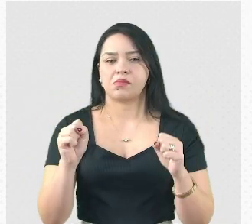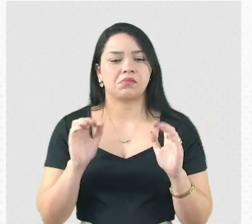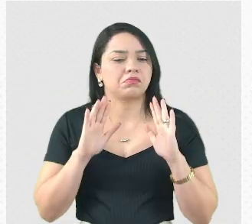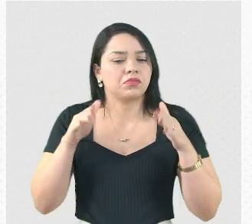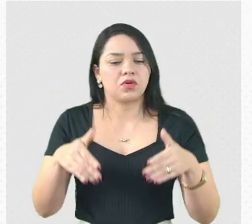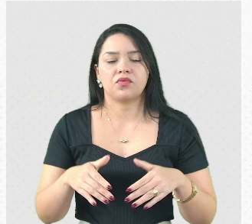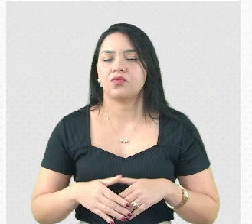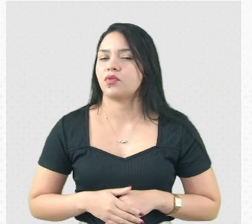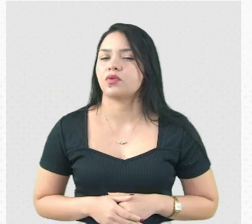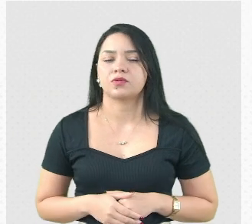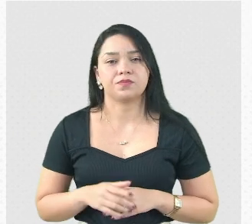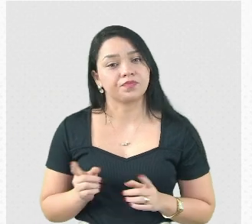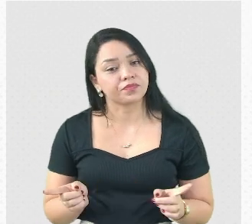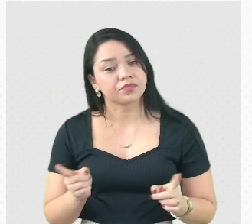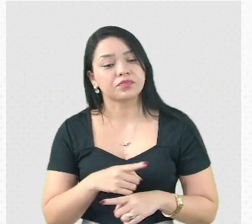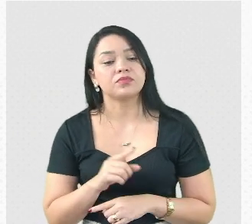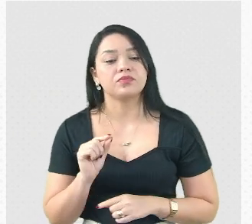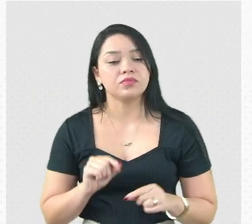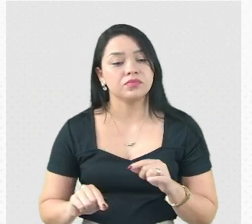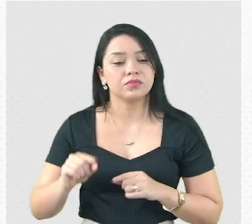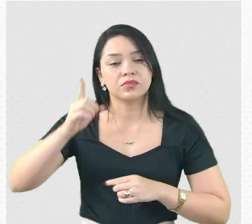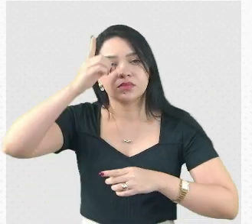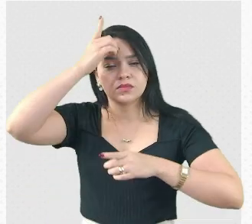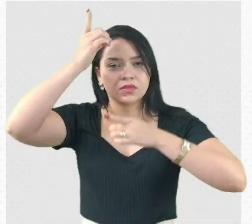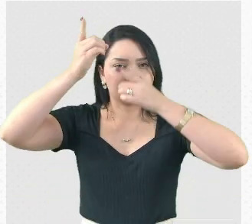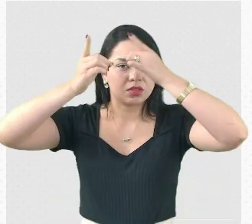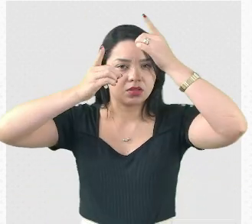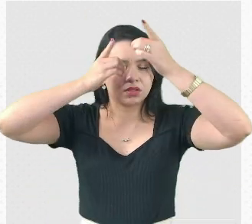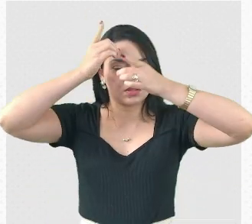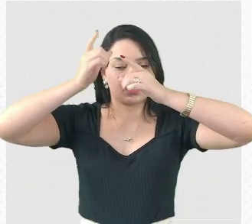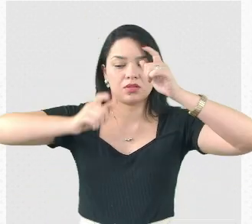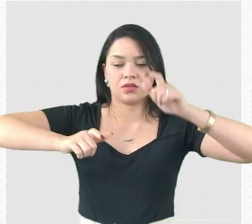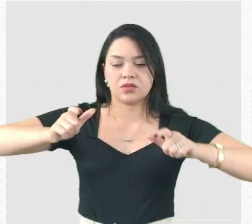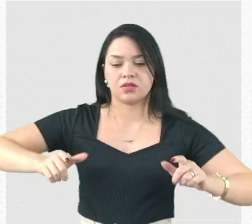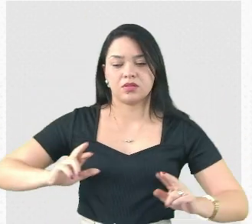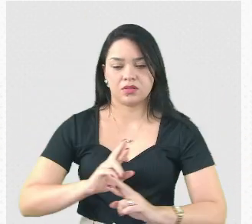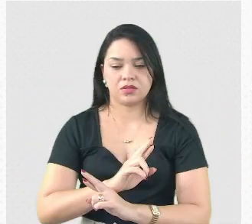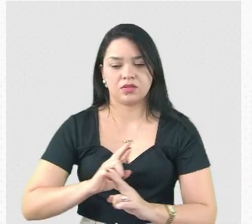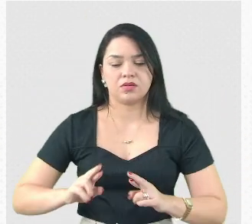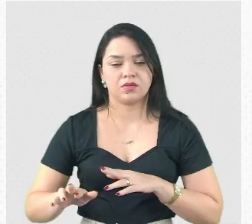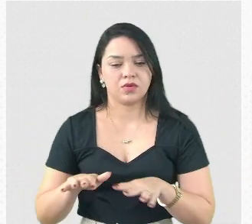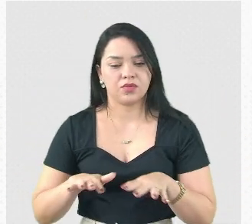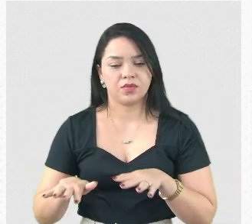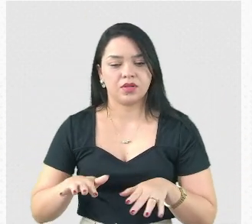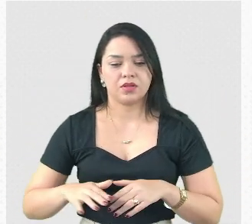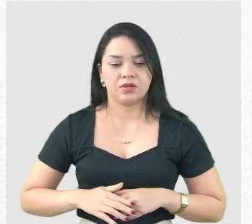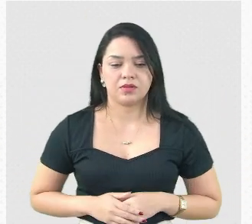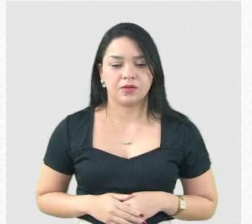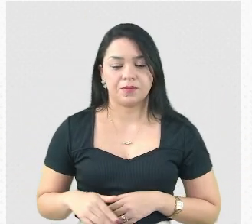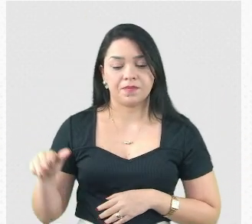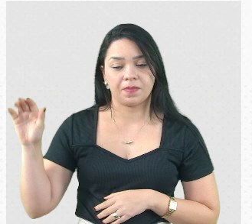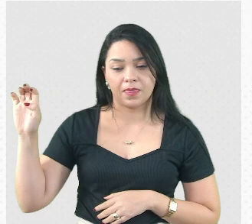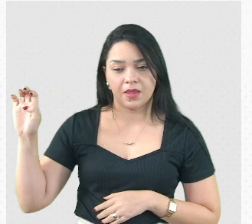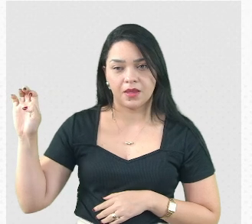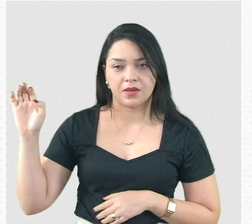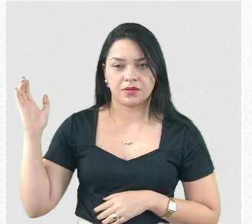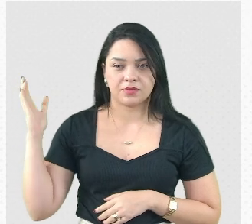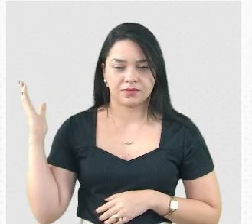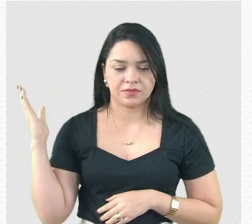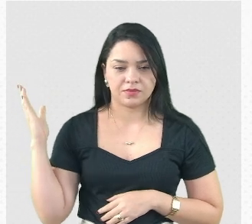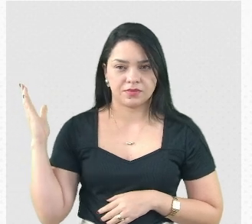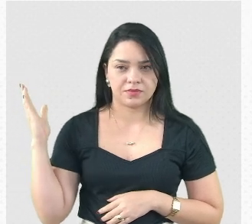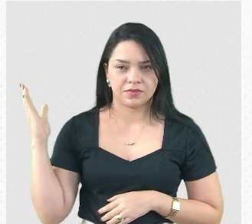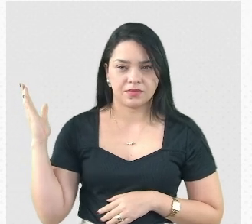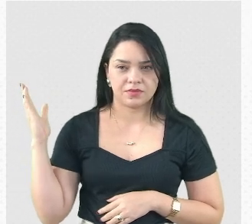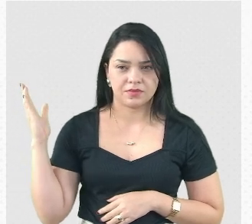isso. Muito pelo contrário, ela preza pela criatividade do indivíduo em realizar determinados movimentos. Alcançar a maior